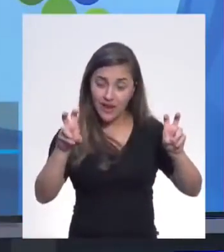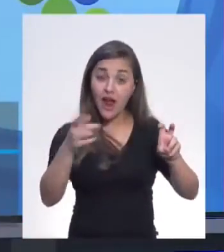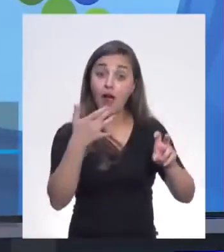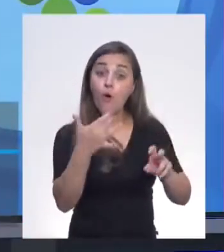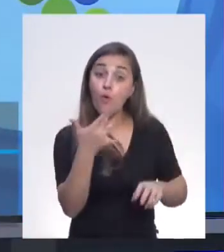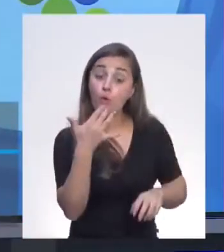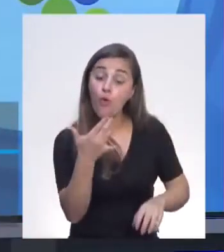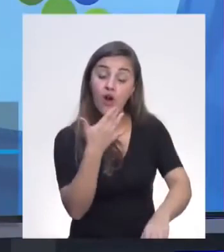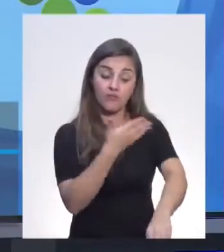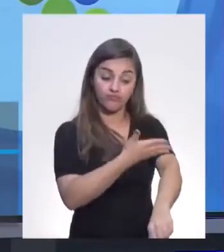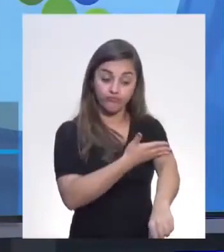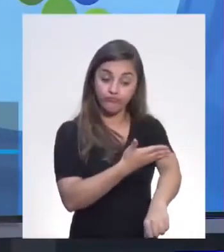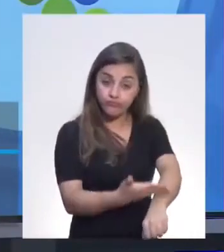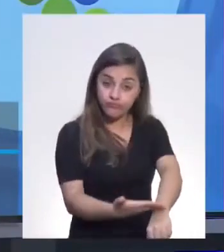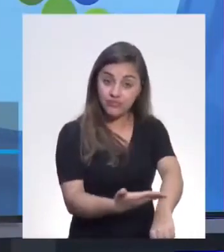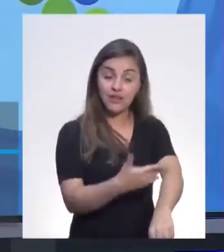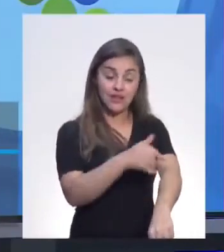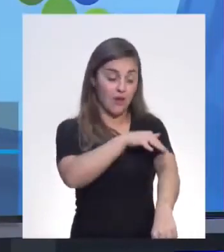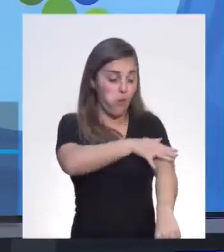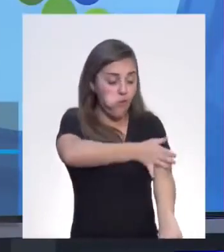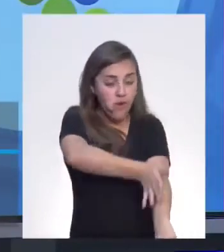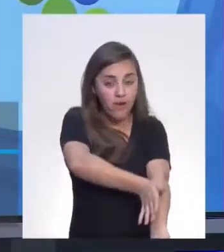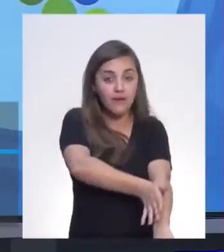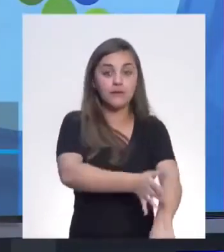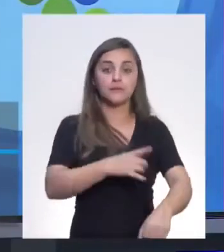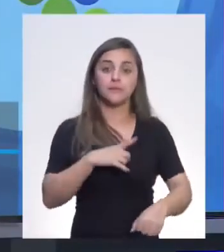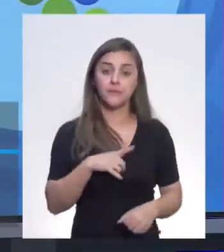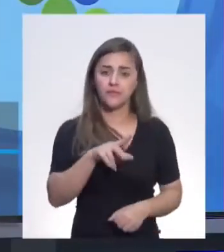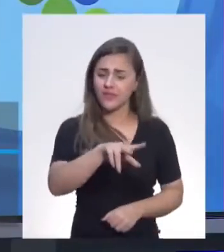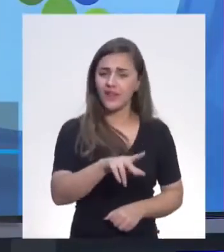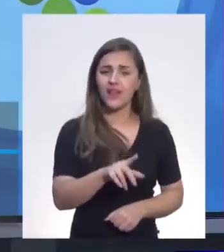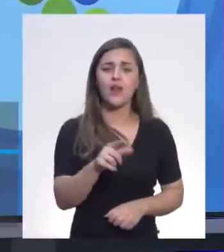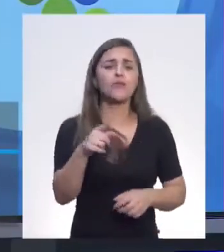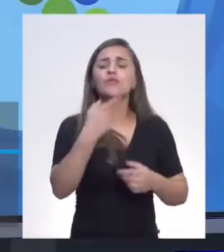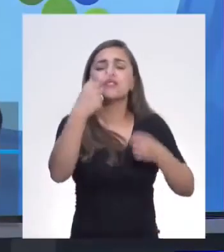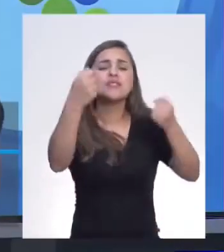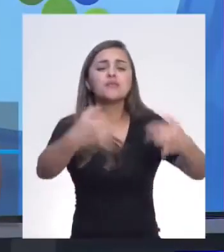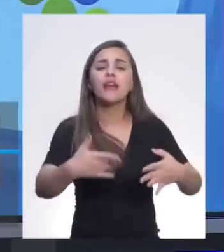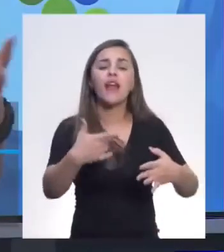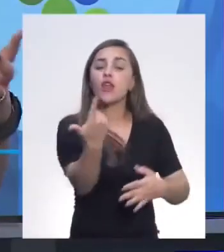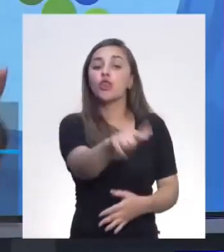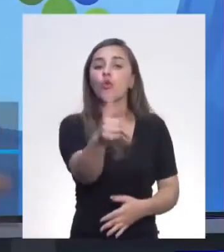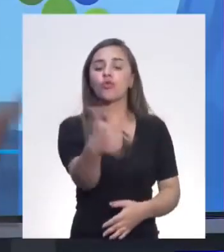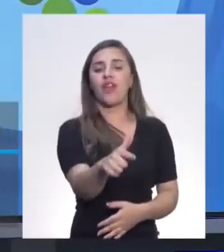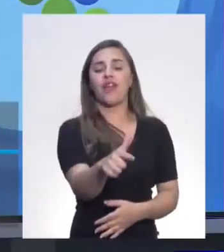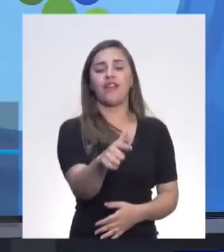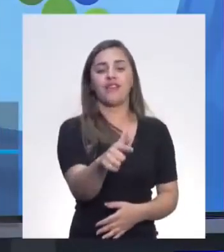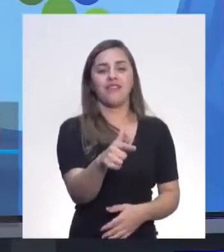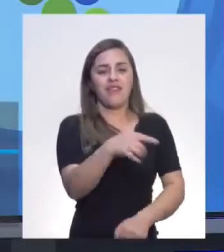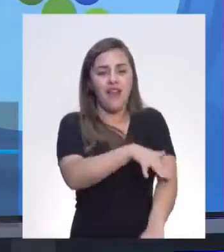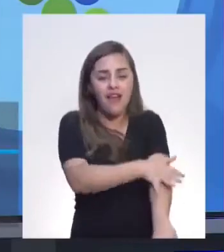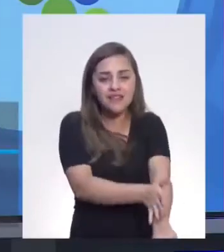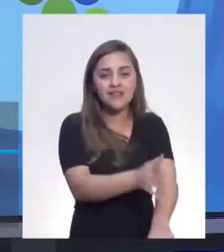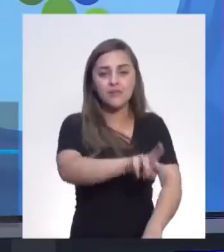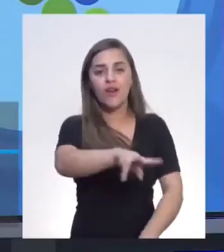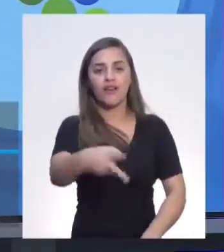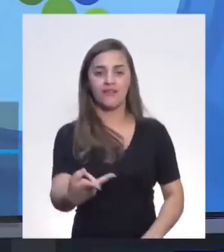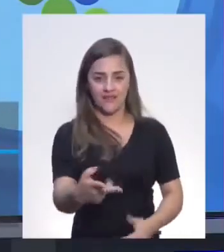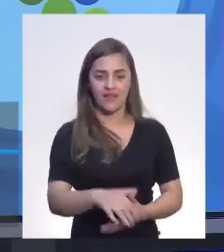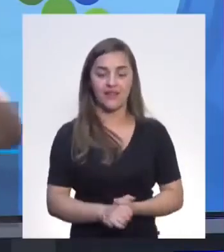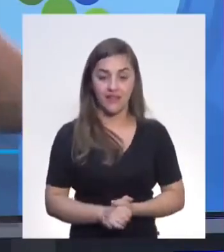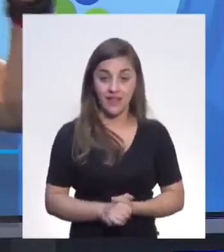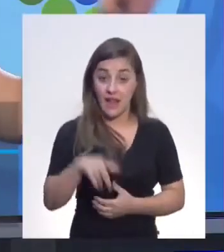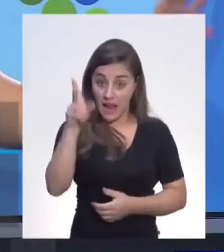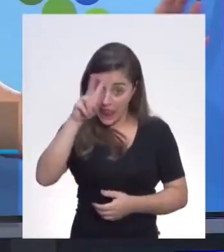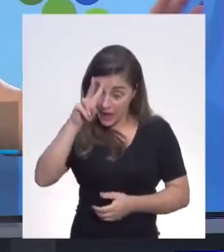pele. Por isso que a gente diz que não existe racismo reverso. Alguns de vocês estão falando, mas em outros países do mundo. Lembra que eu falei no começo da